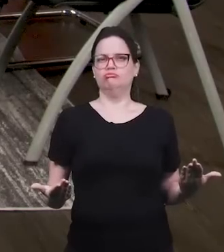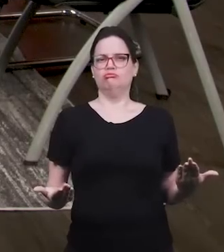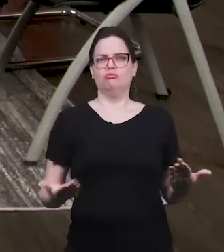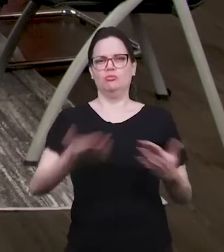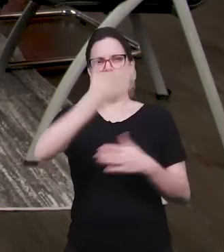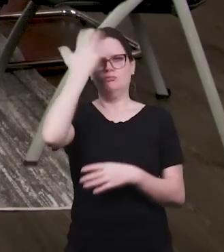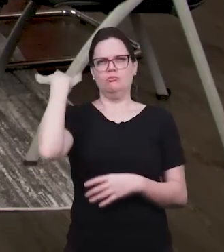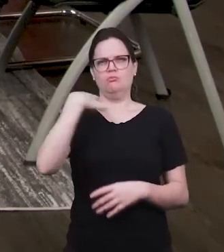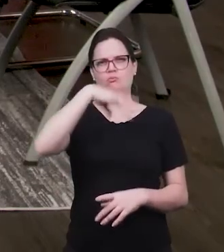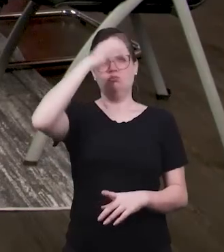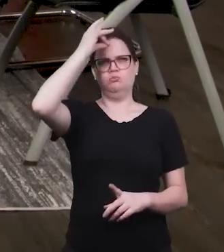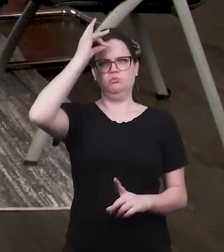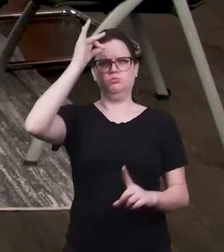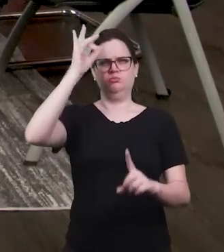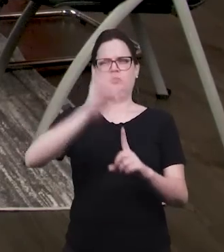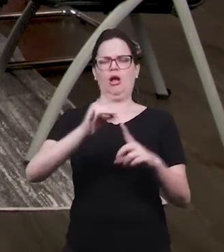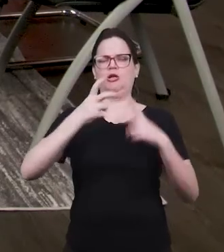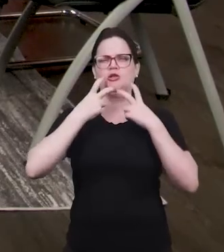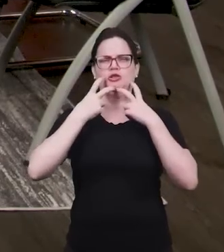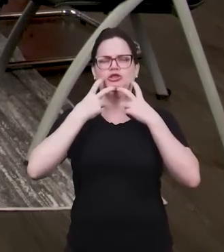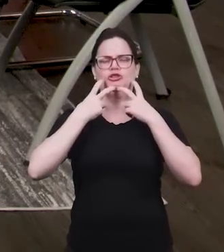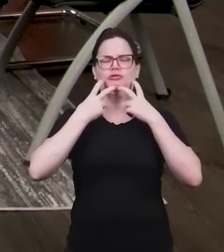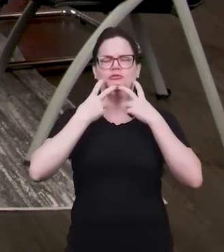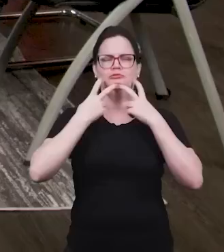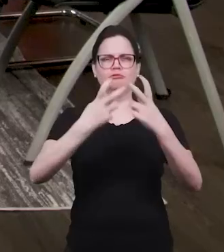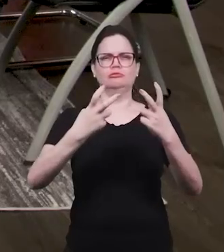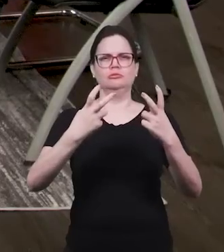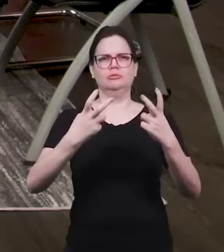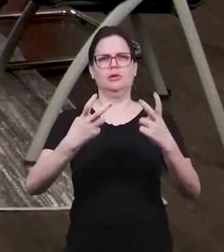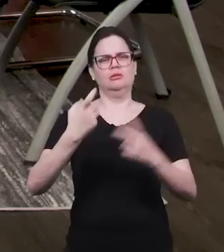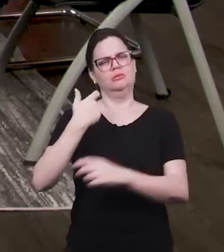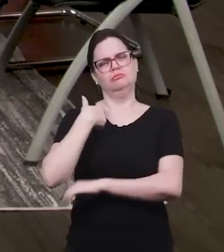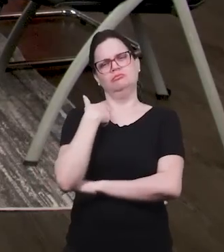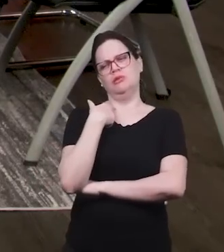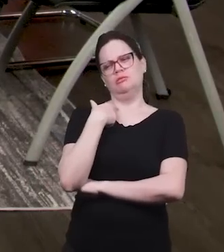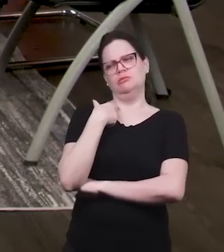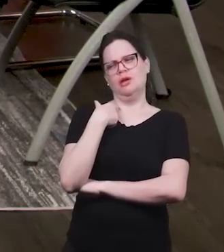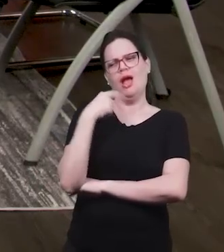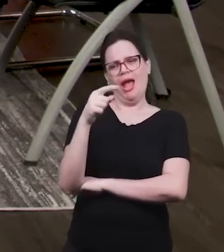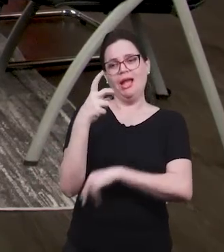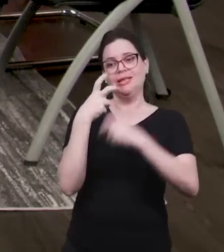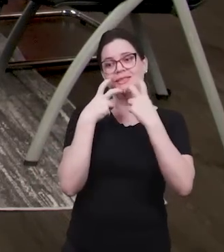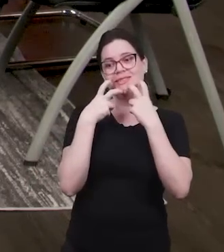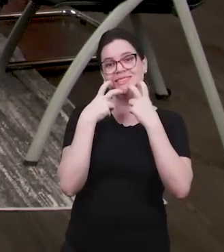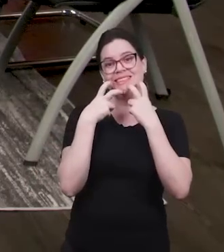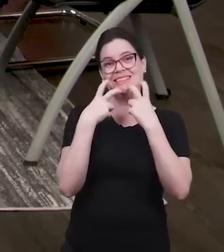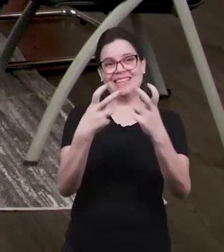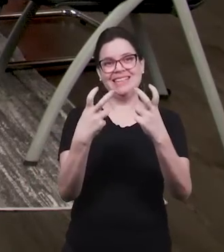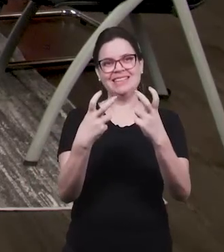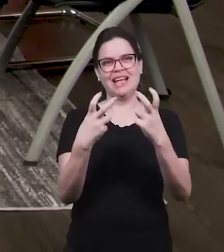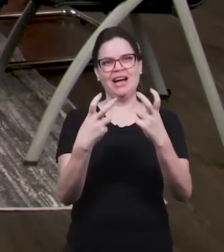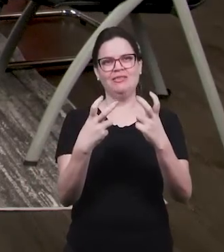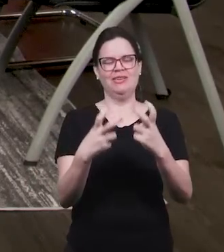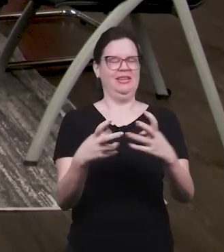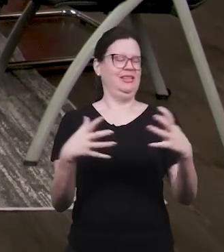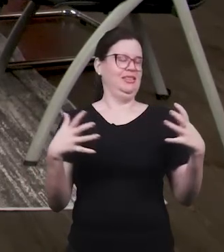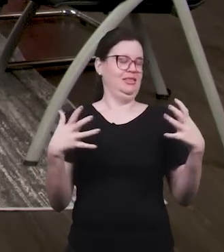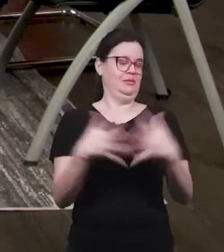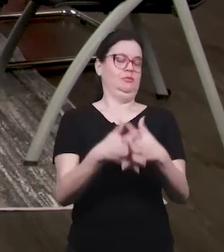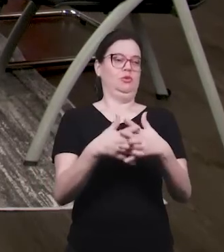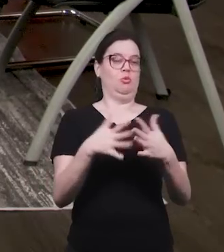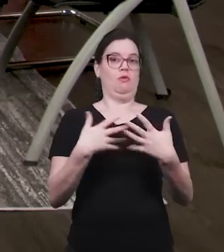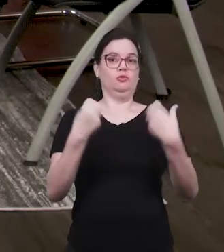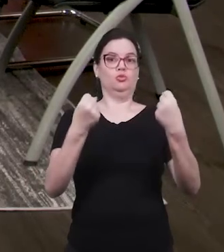o batismo com o Espírito Santo é clamar, é gritar. E eu achava até bom, porque ele dava aqueles gritos lá no meio, atrapalhava tudo,